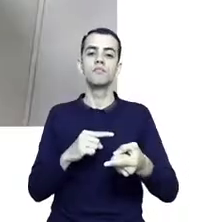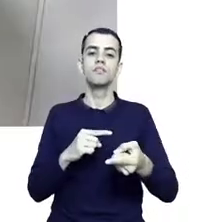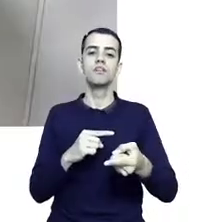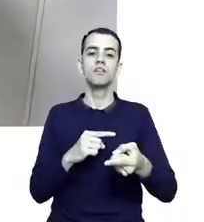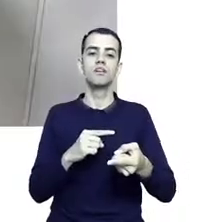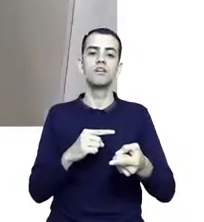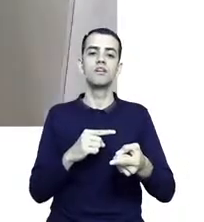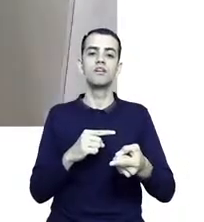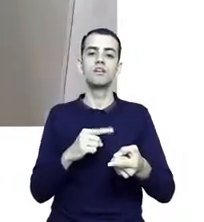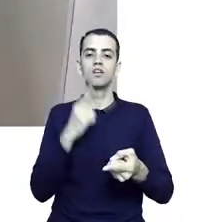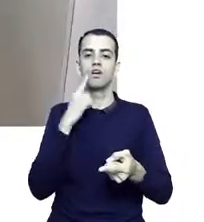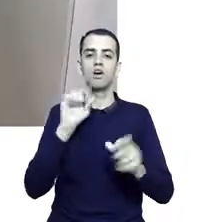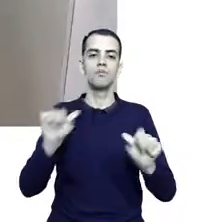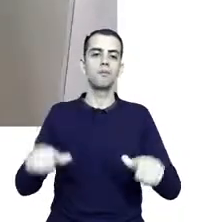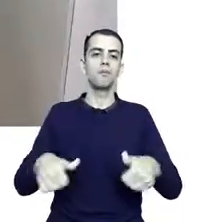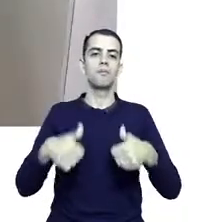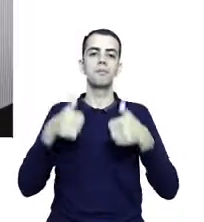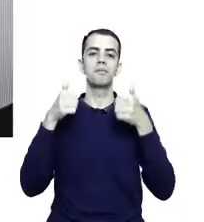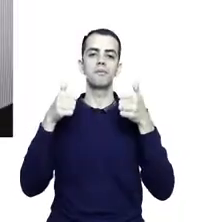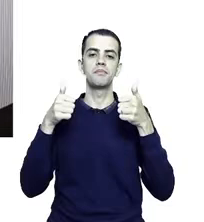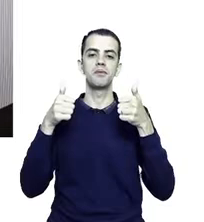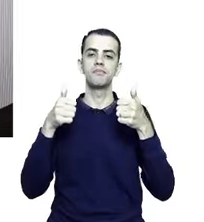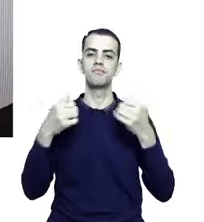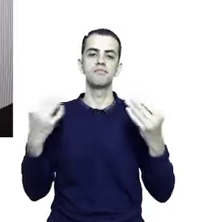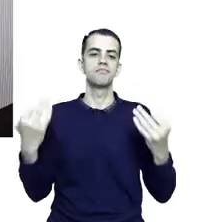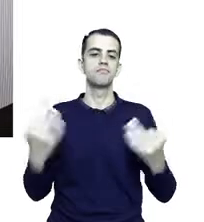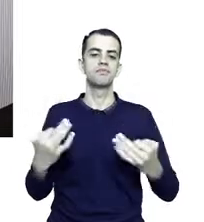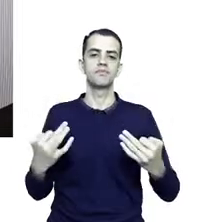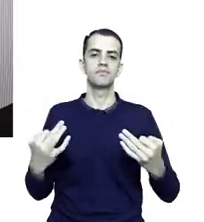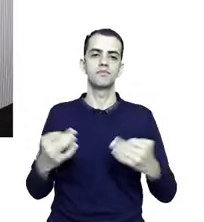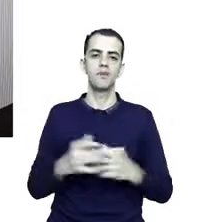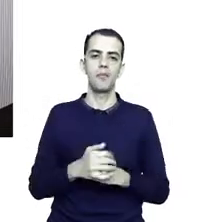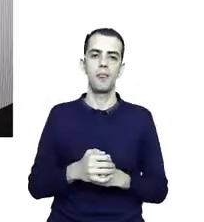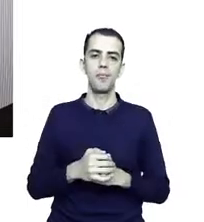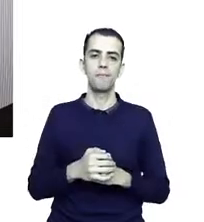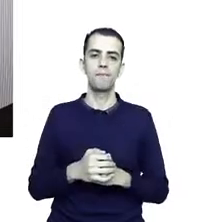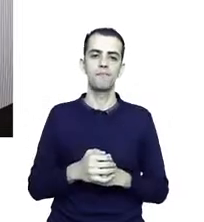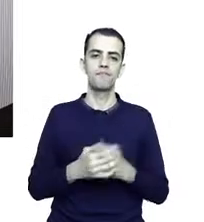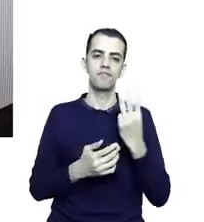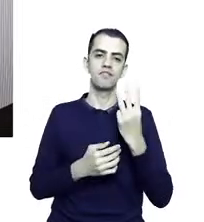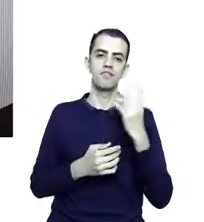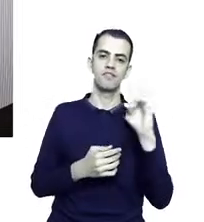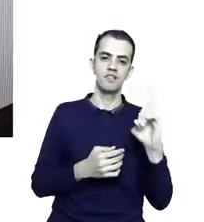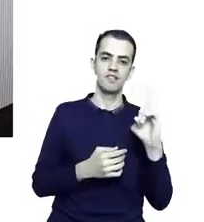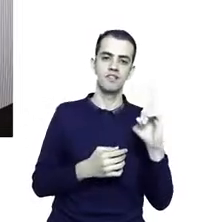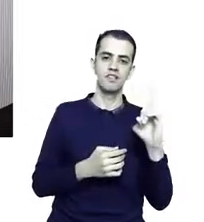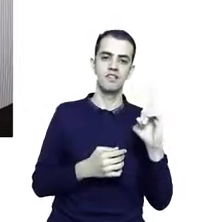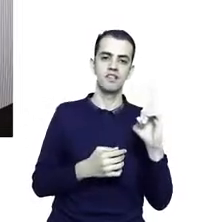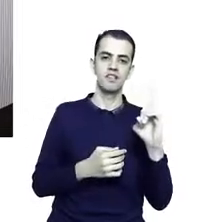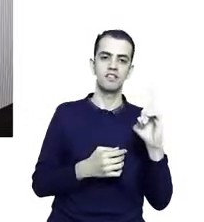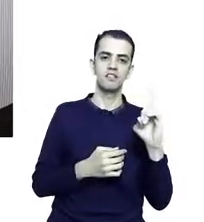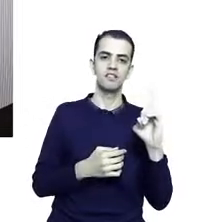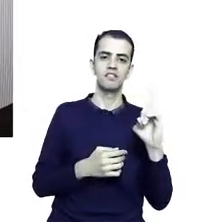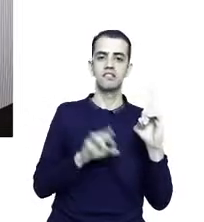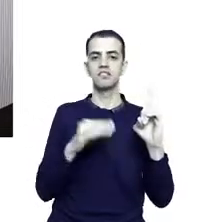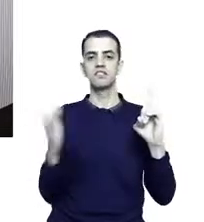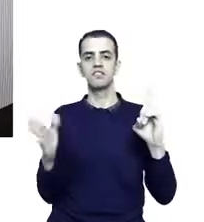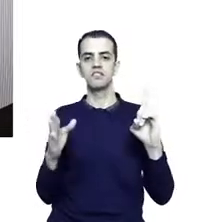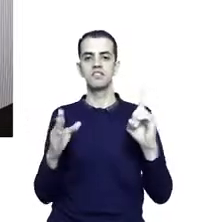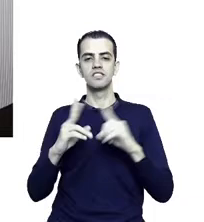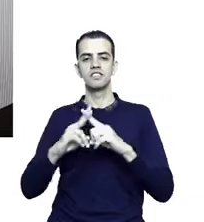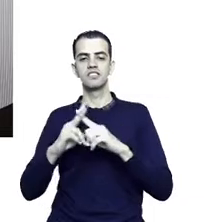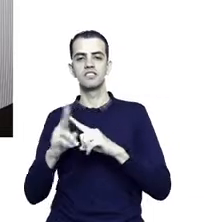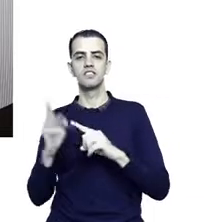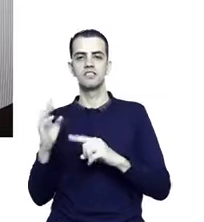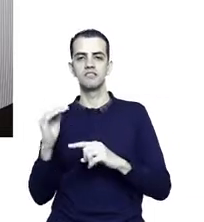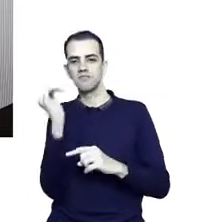E aqui a recuperação funcional que o paciente teve. E aqui comparando o modelo, né, que a gente